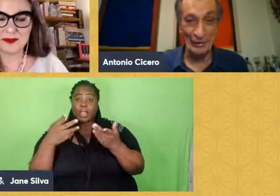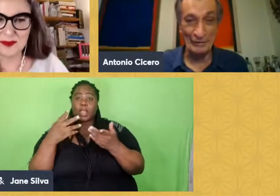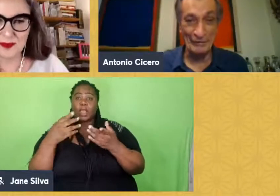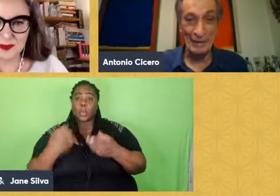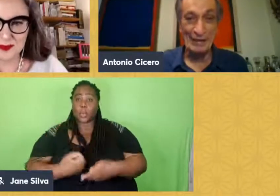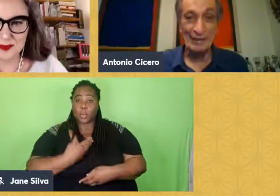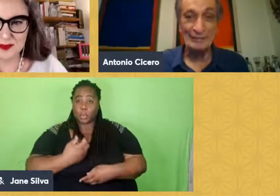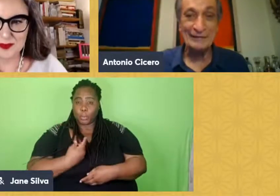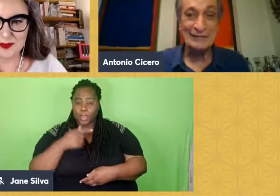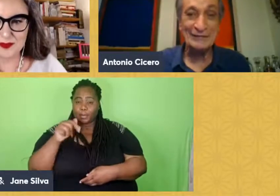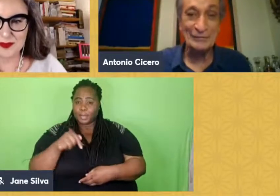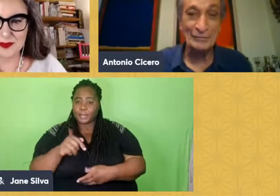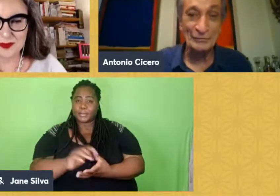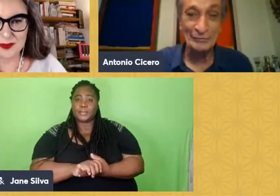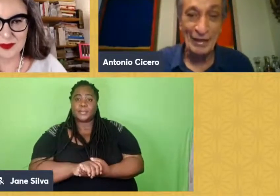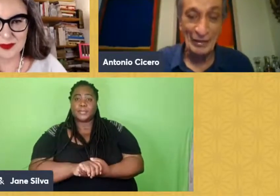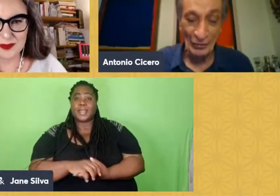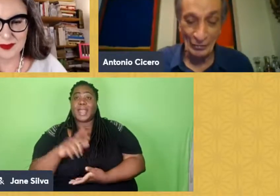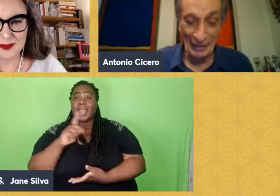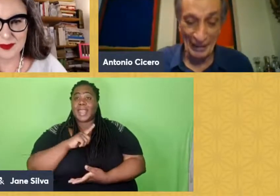essa ode, que existe